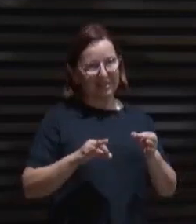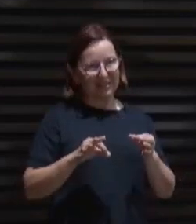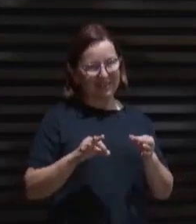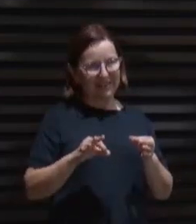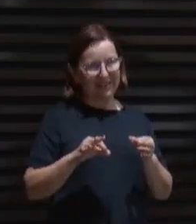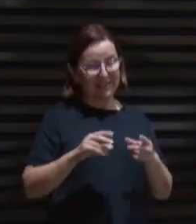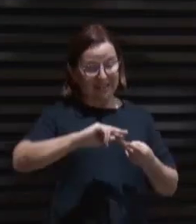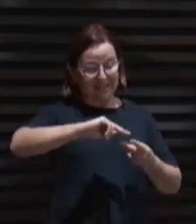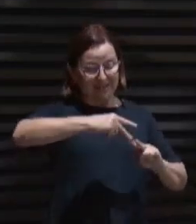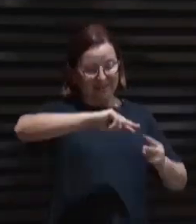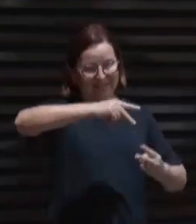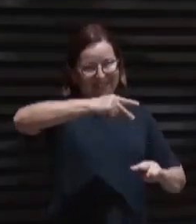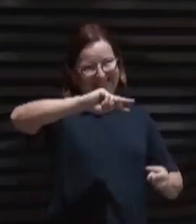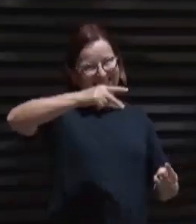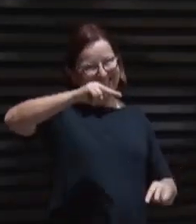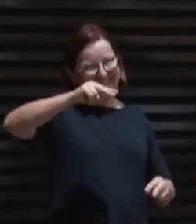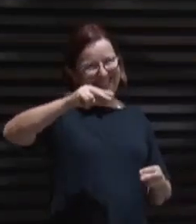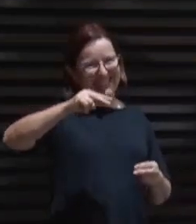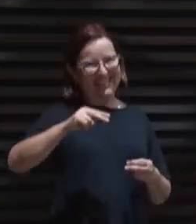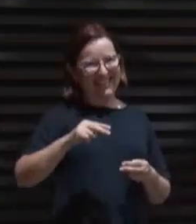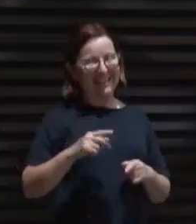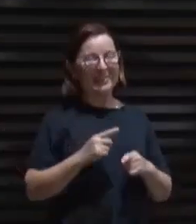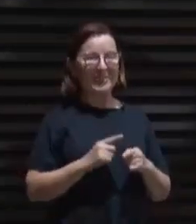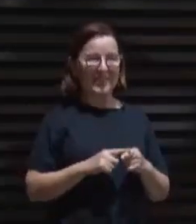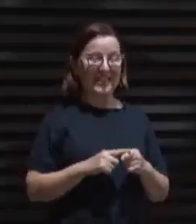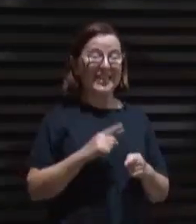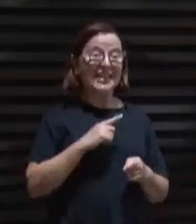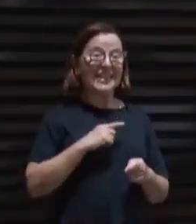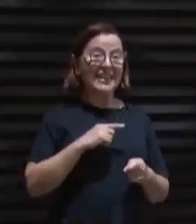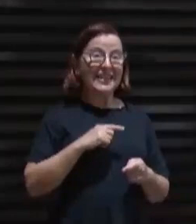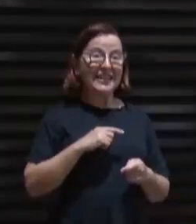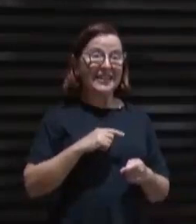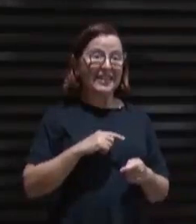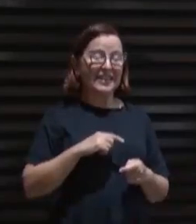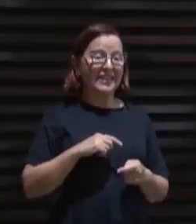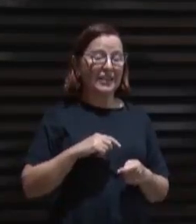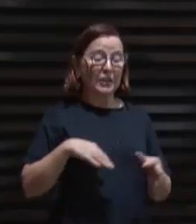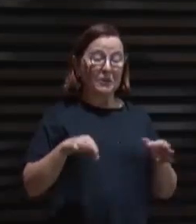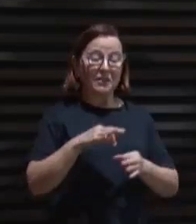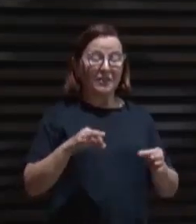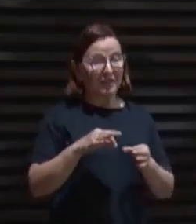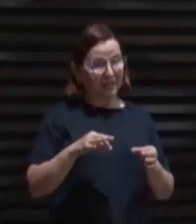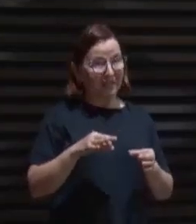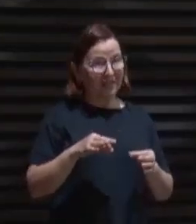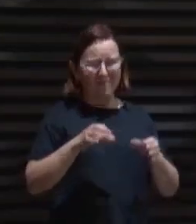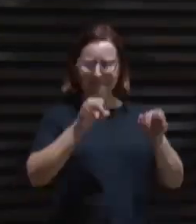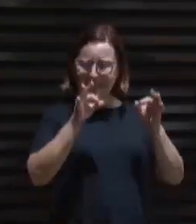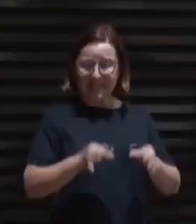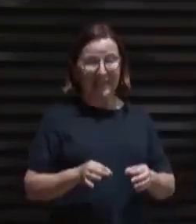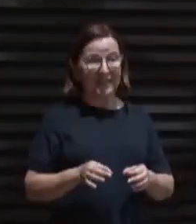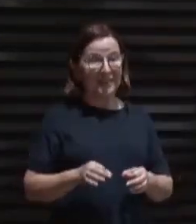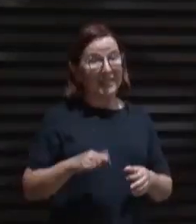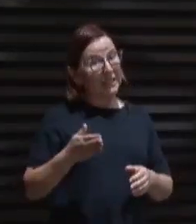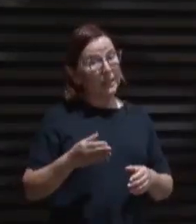cadeia do DNA, que ela obedece uma ordem que é impossível